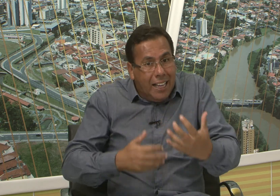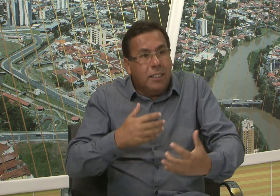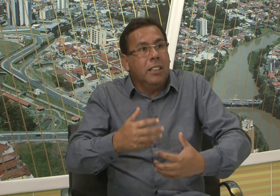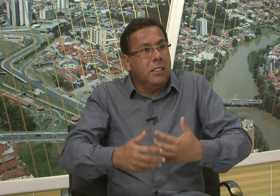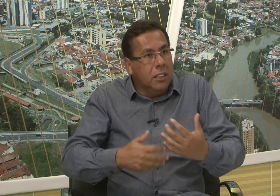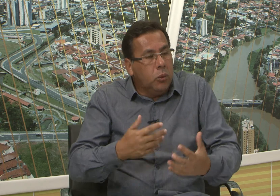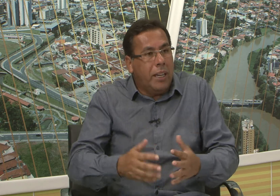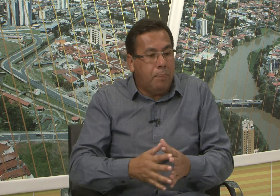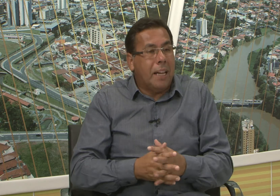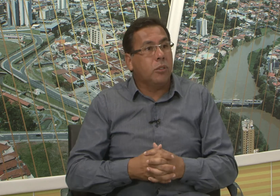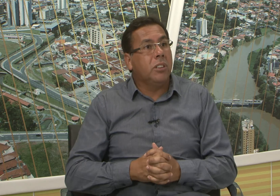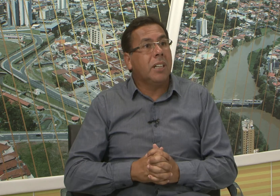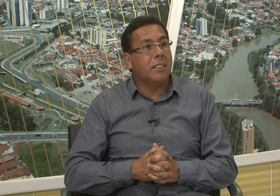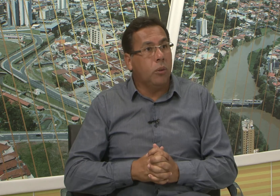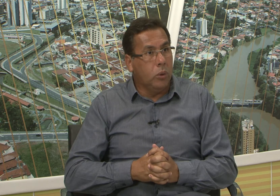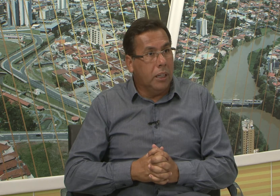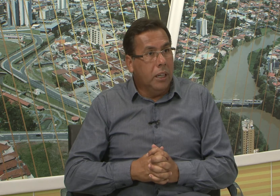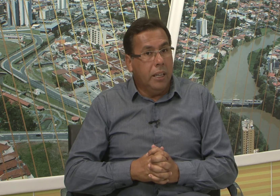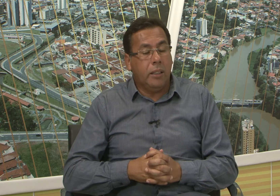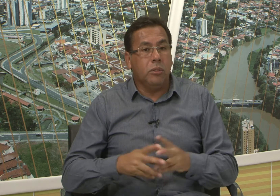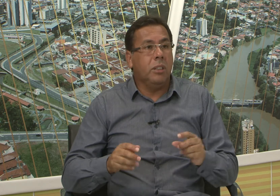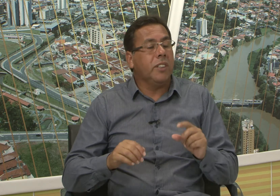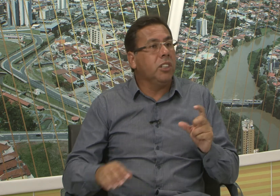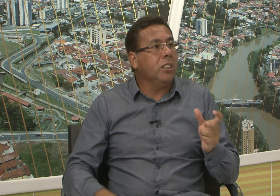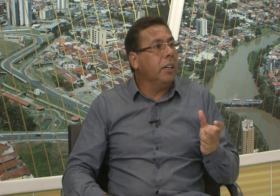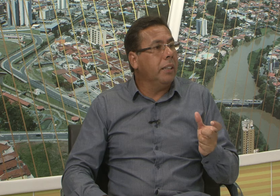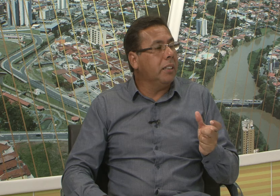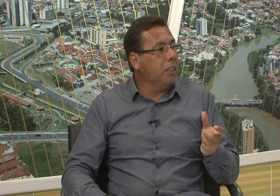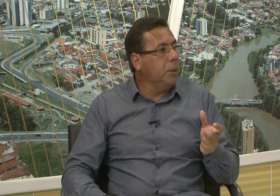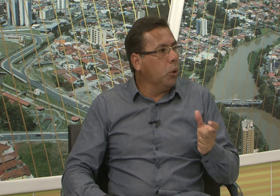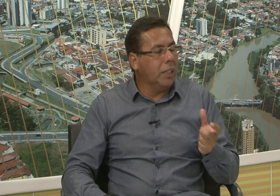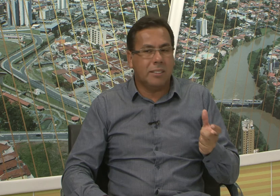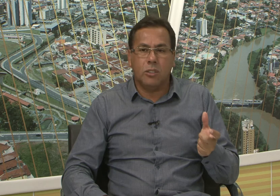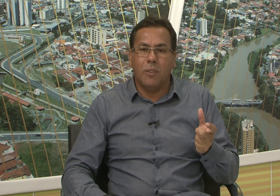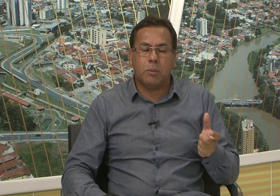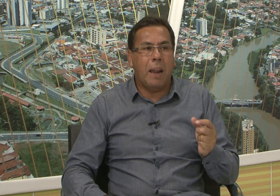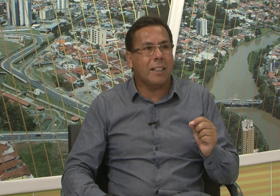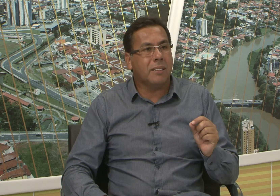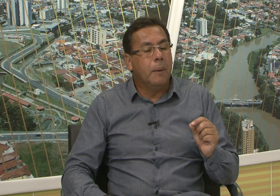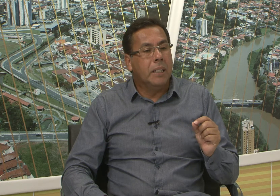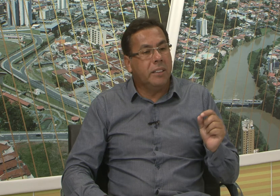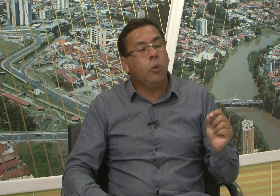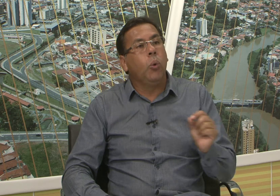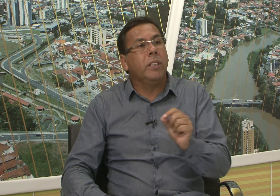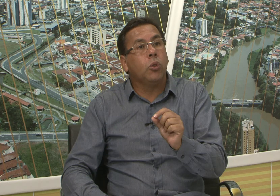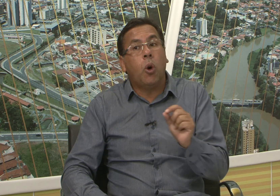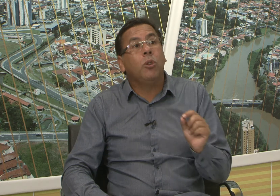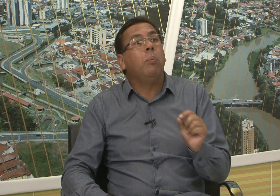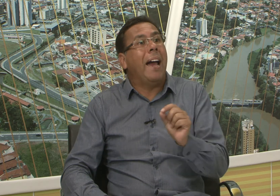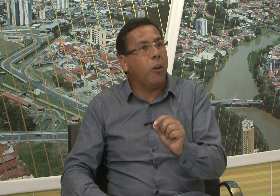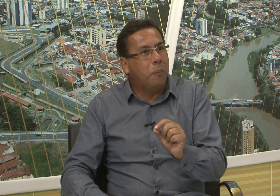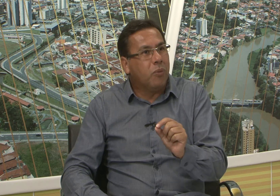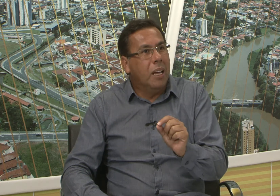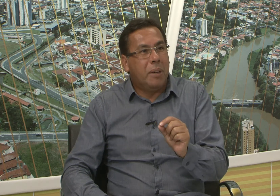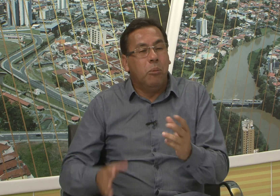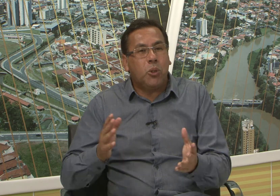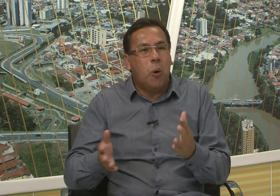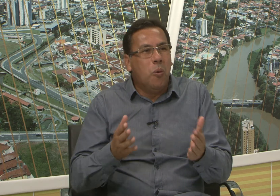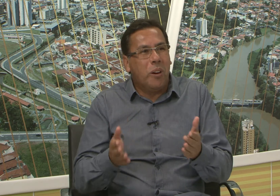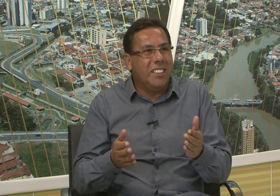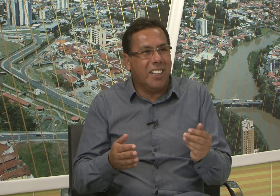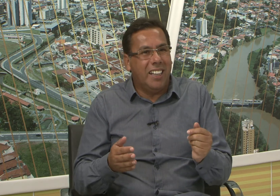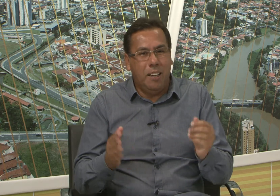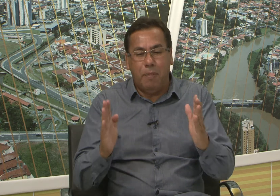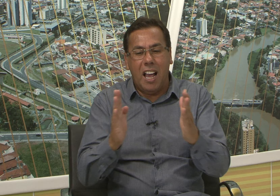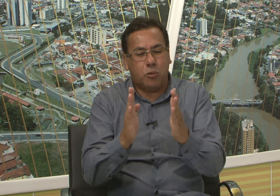que está andando aí a passos de tartaruga. Né? Inclusive, a gente determinou que nessas novas placas se incluísse o nome do bairro. É muito